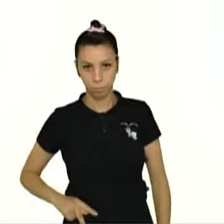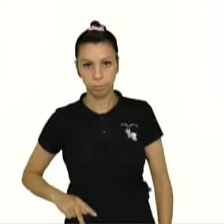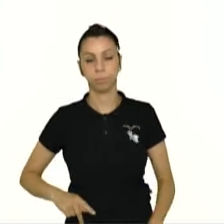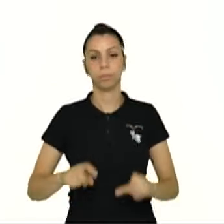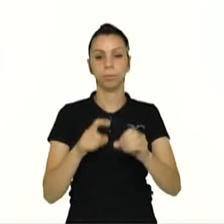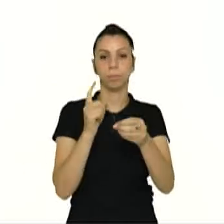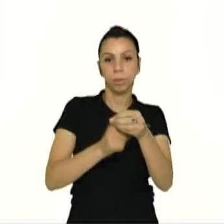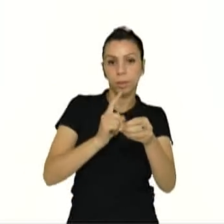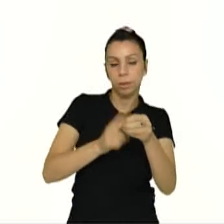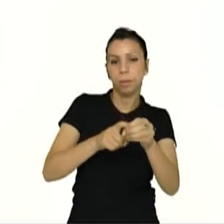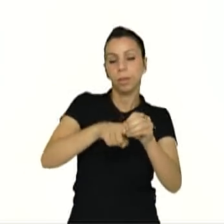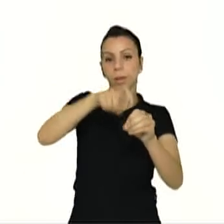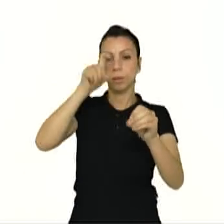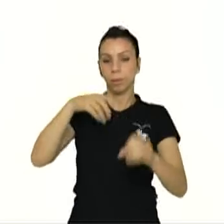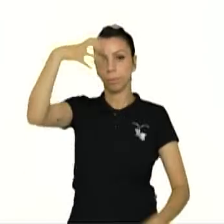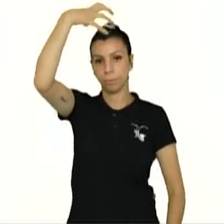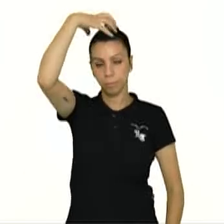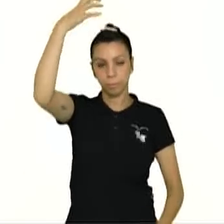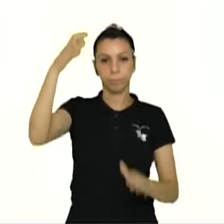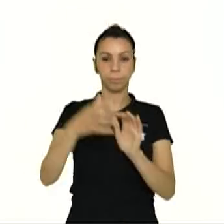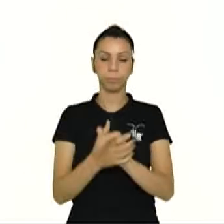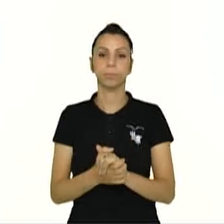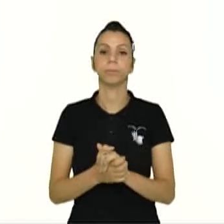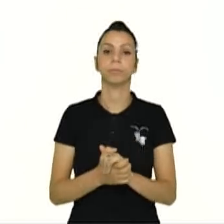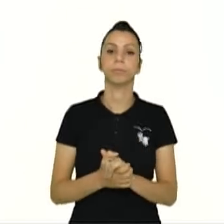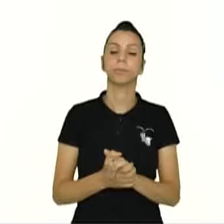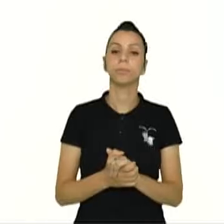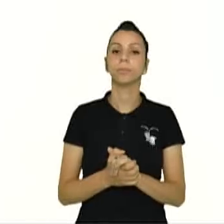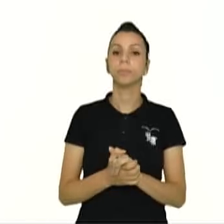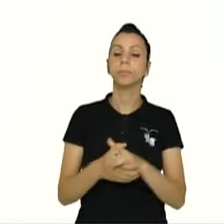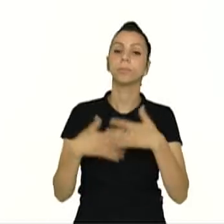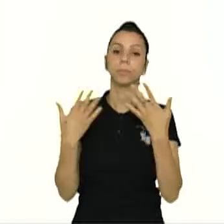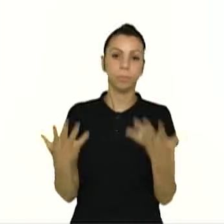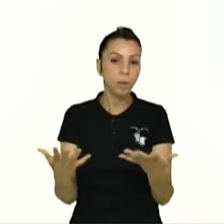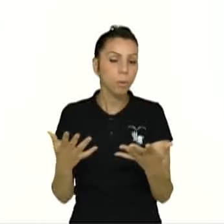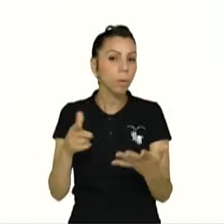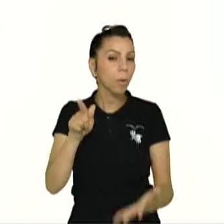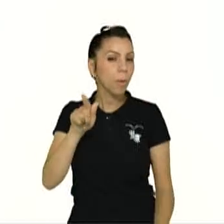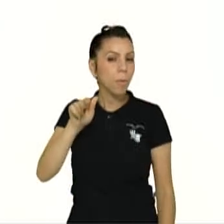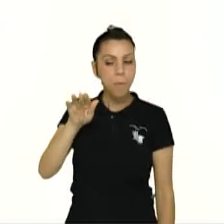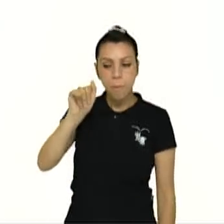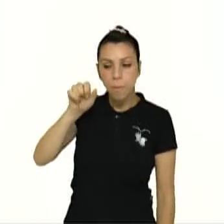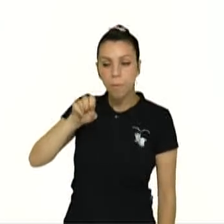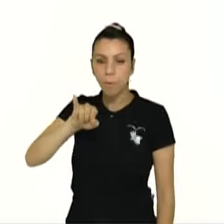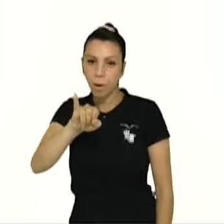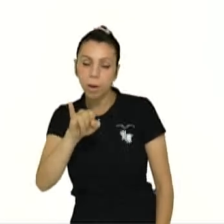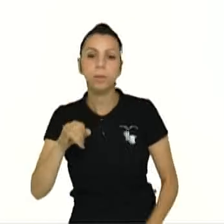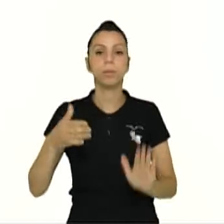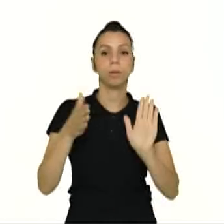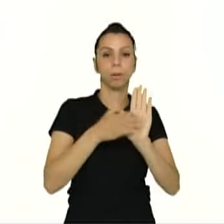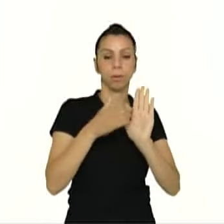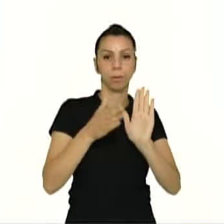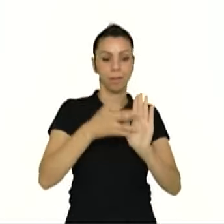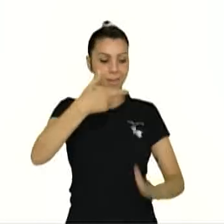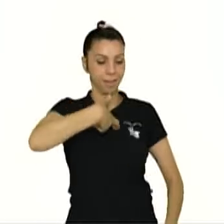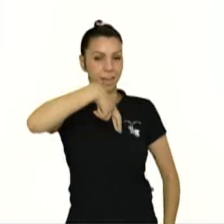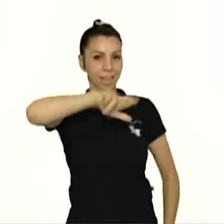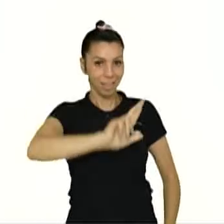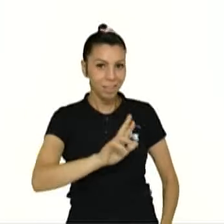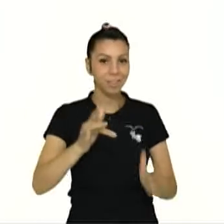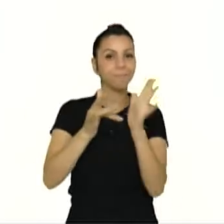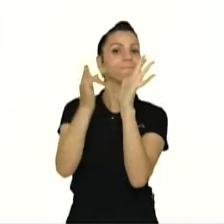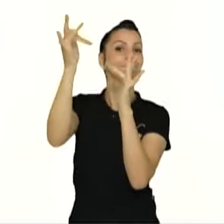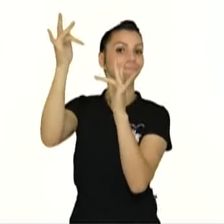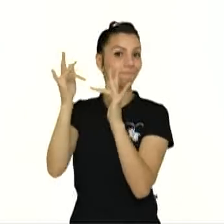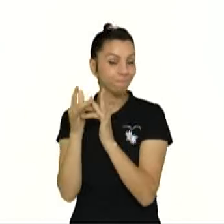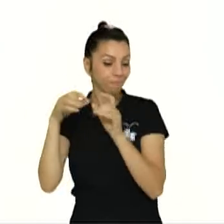já não estejam à sua disposição, os quais lhes vão pregar a religião de Jesus